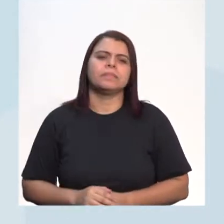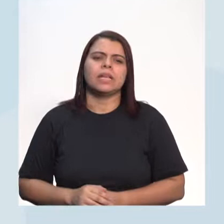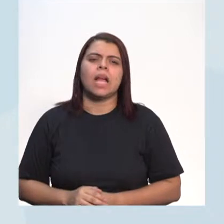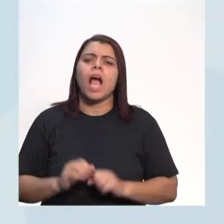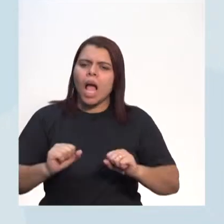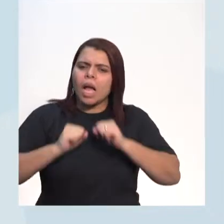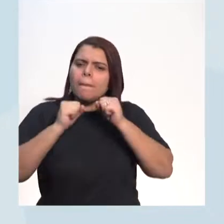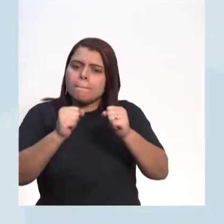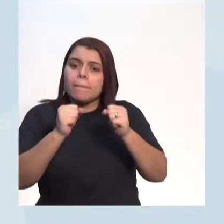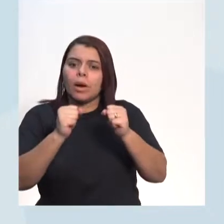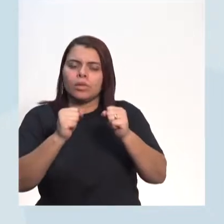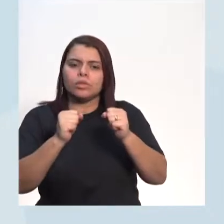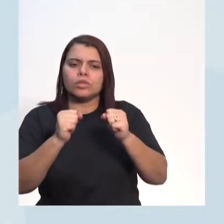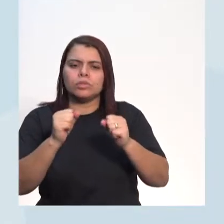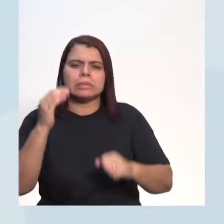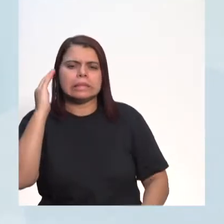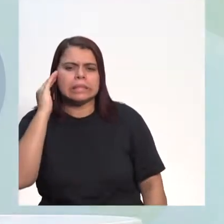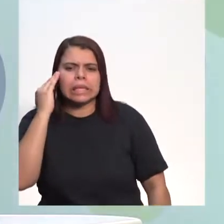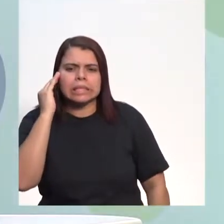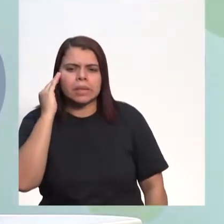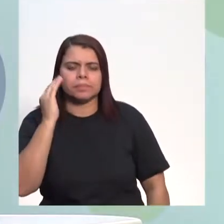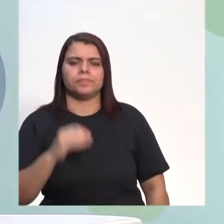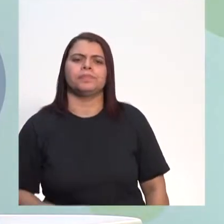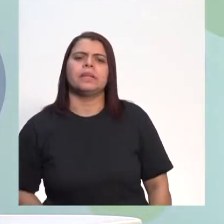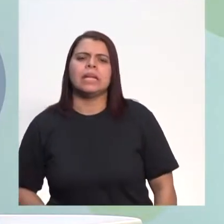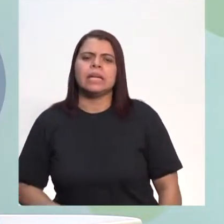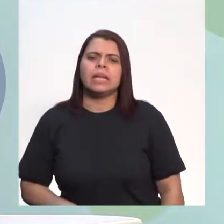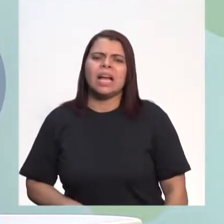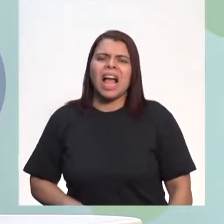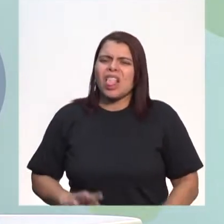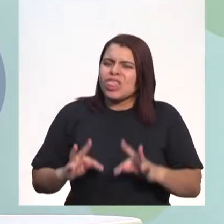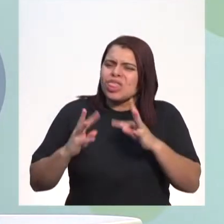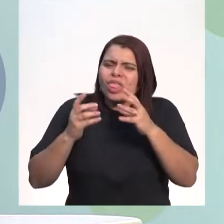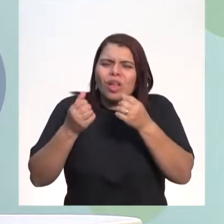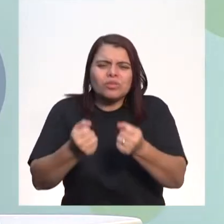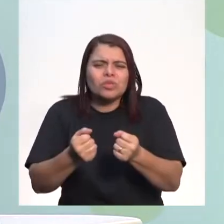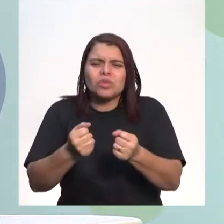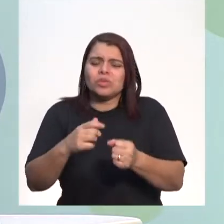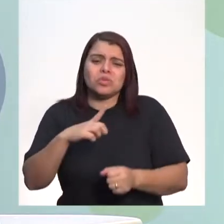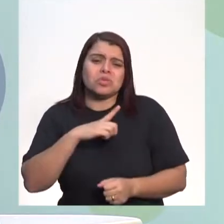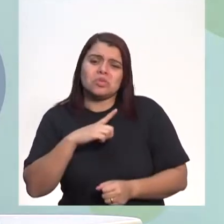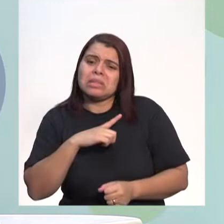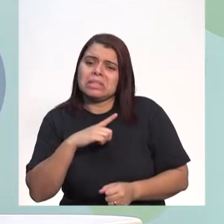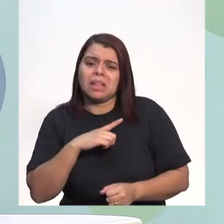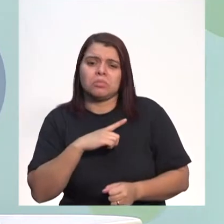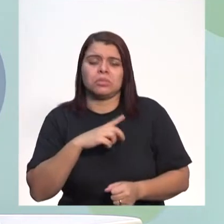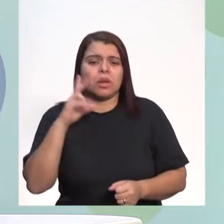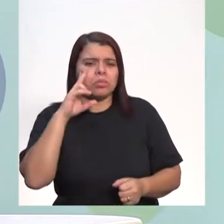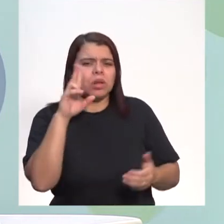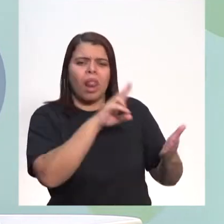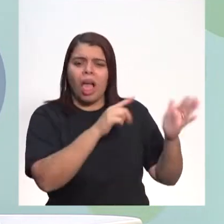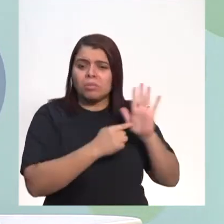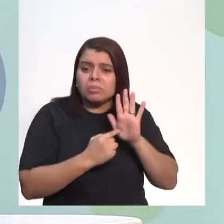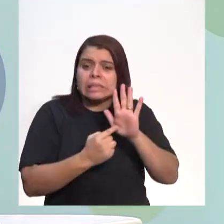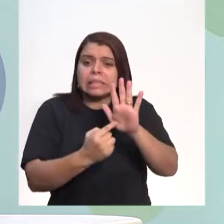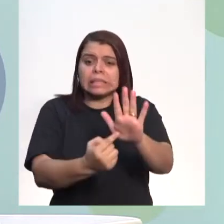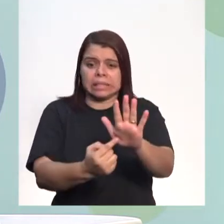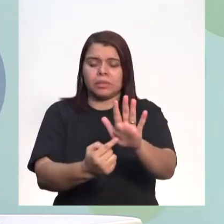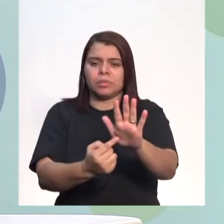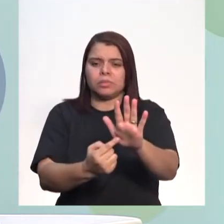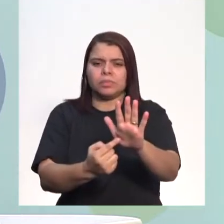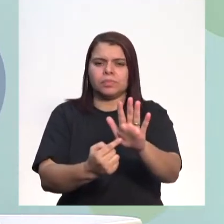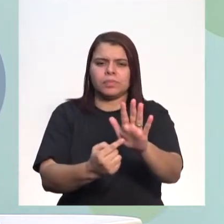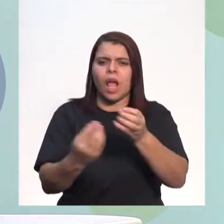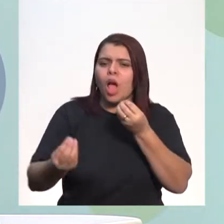ser considerados o grande guarda-chuva de tudo que nós colocamos lá. E nós apresentamos aí uma proposta